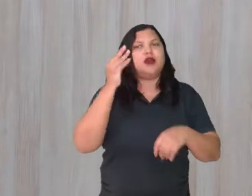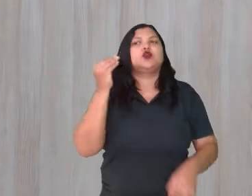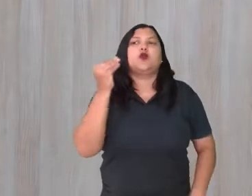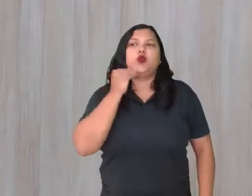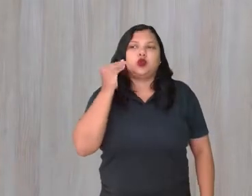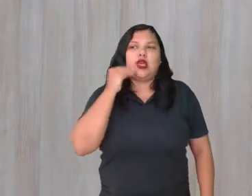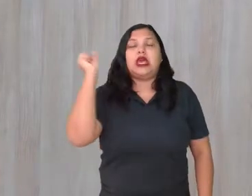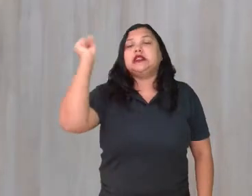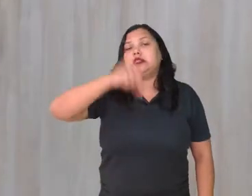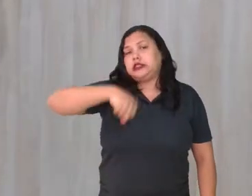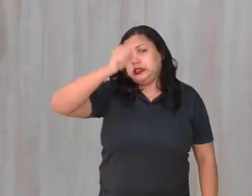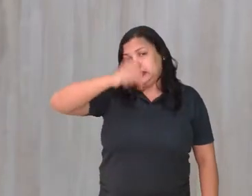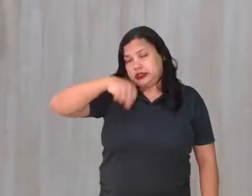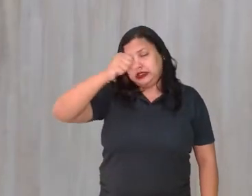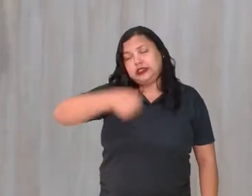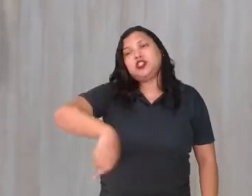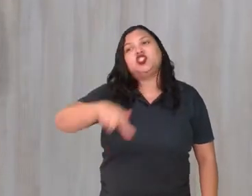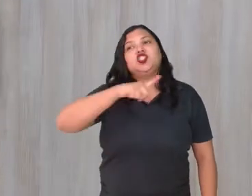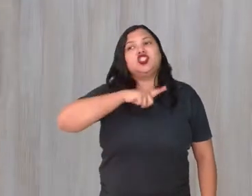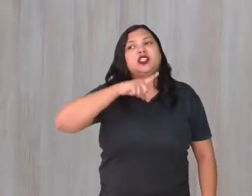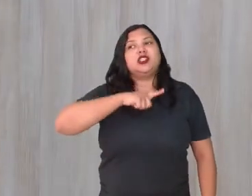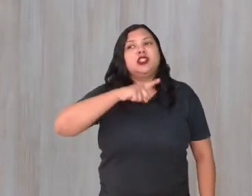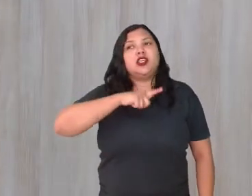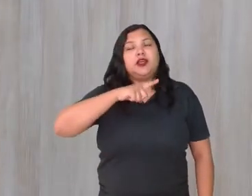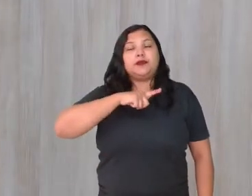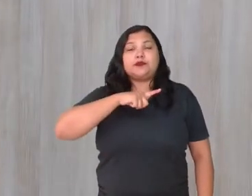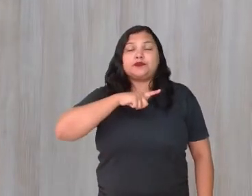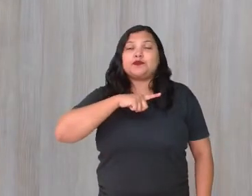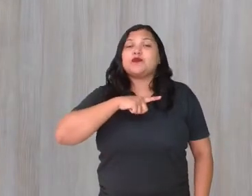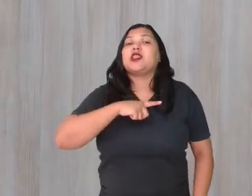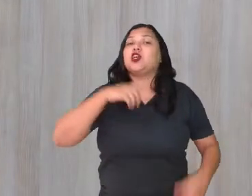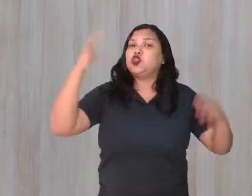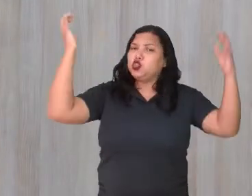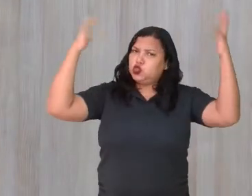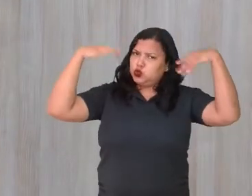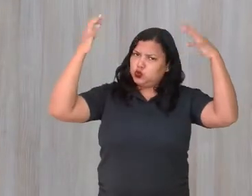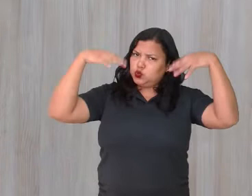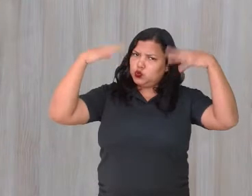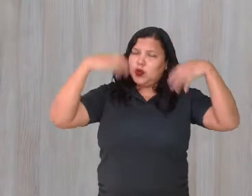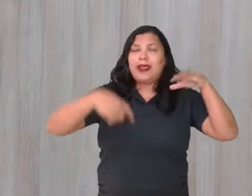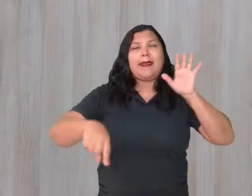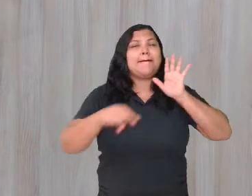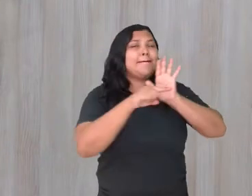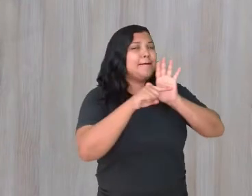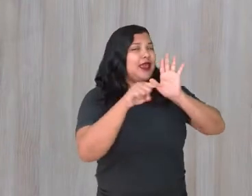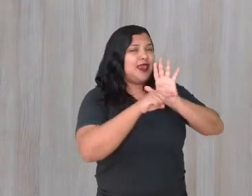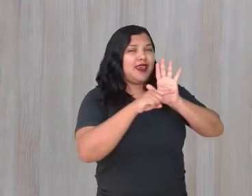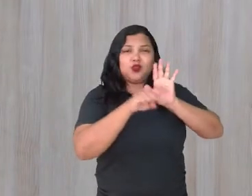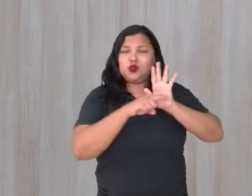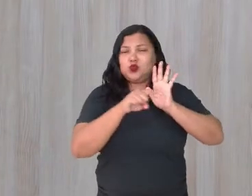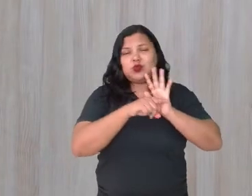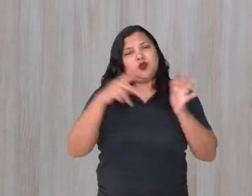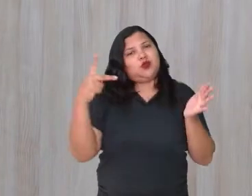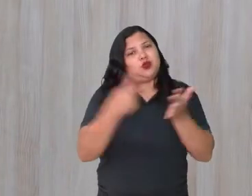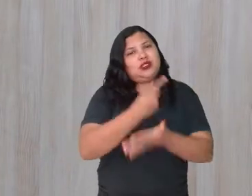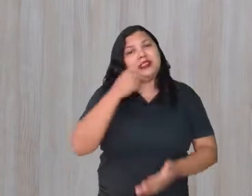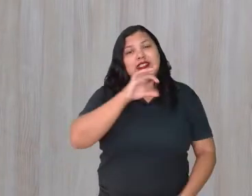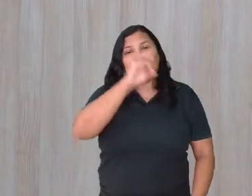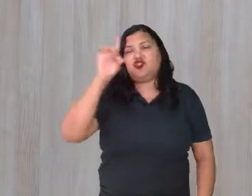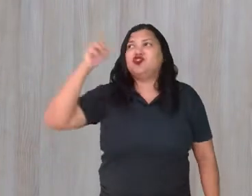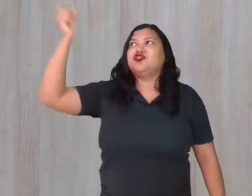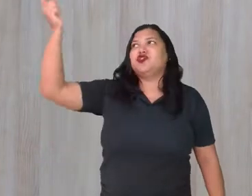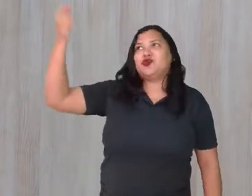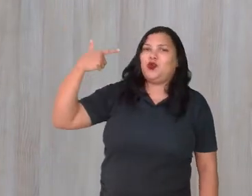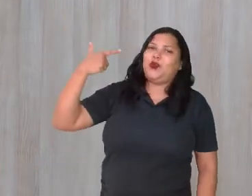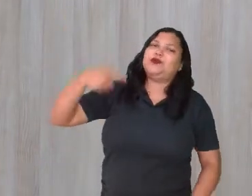período do ano que nós estejamos avaliando, pode ser que seja menos provável, ou seja, menos chance de que seja um dia de sol